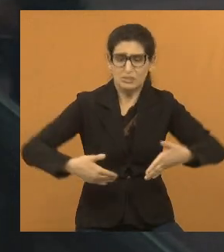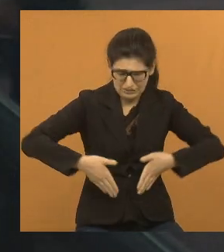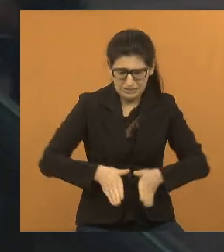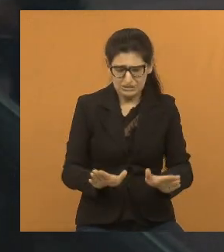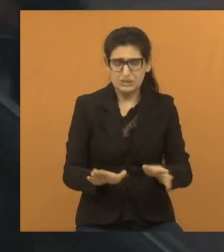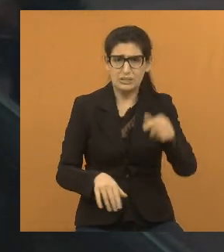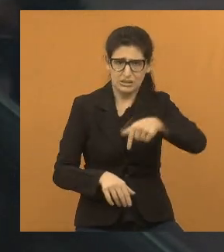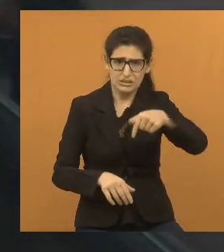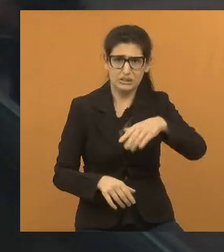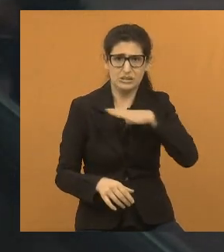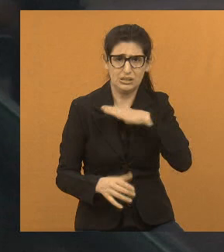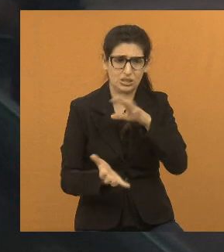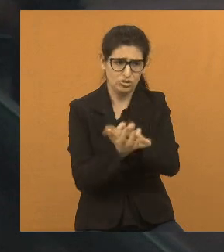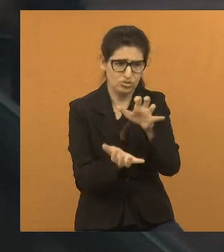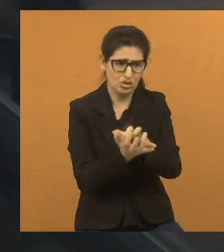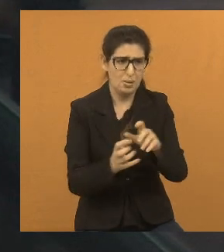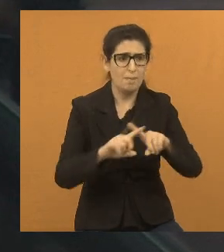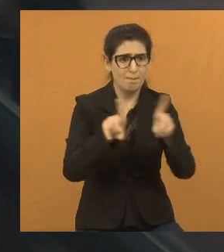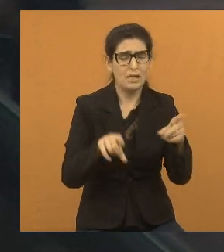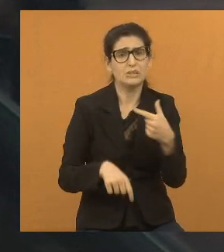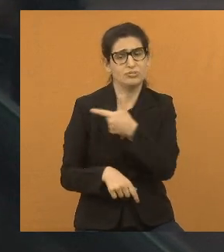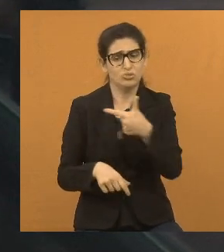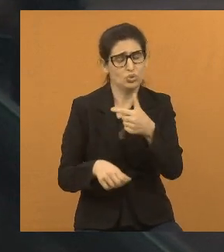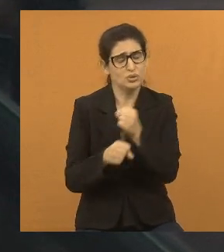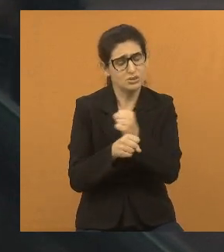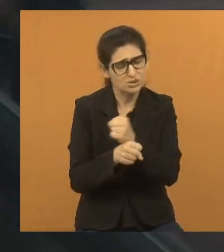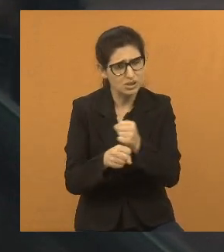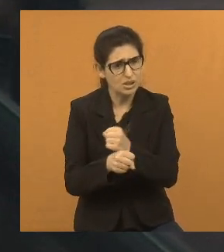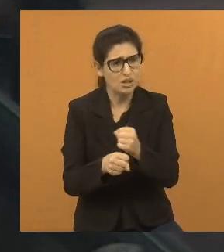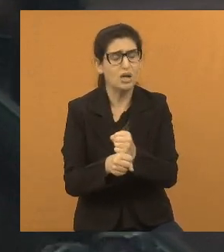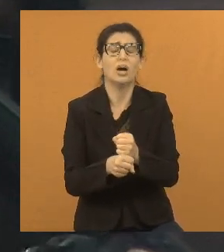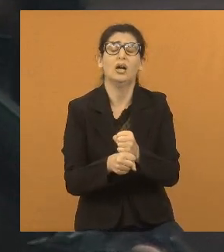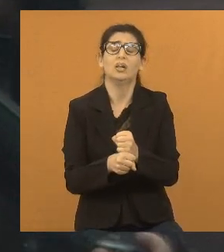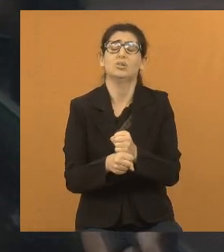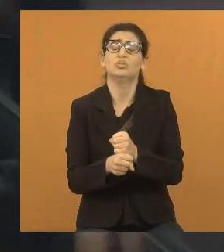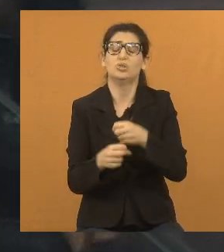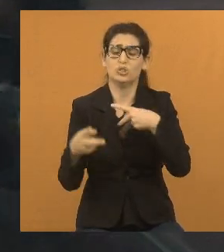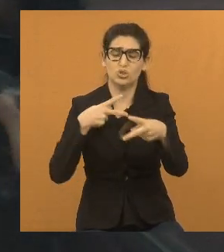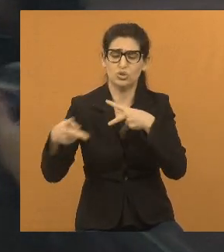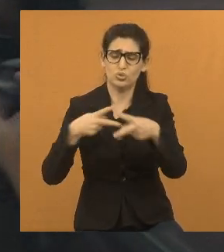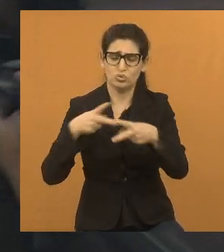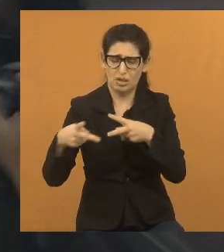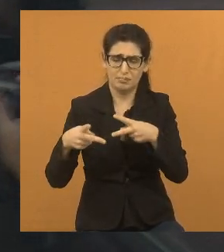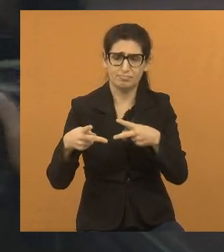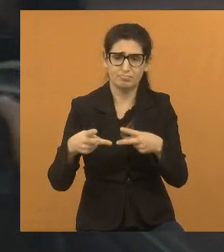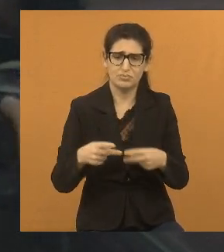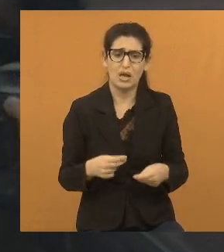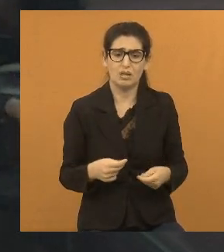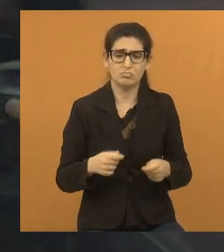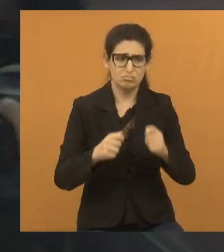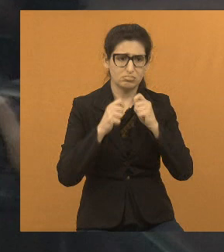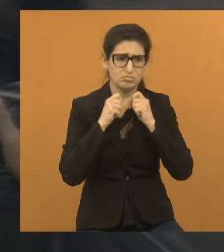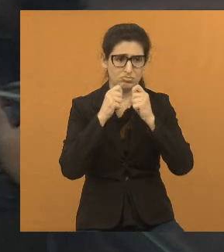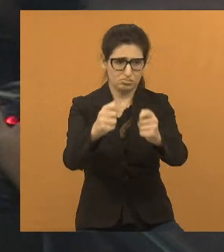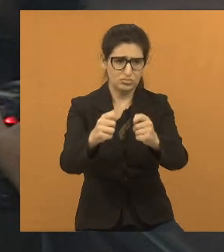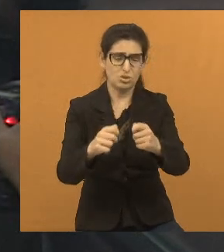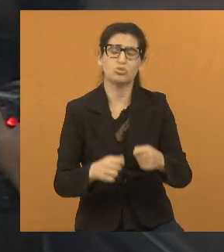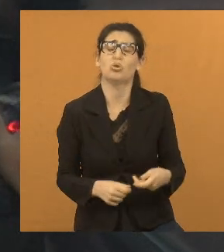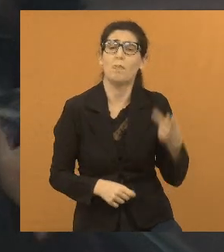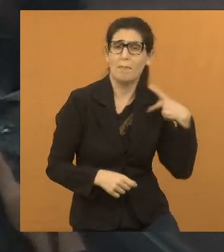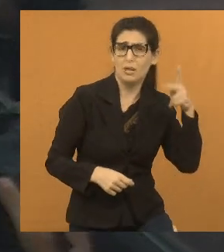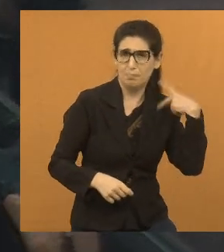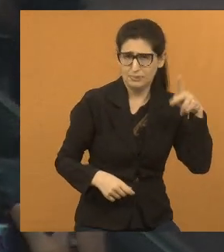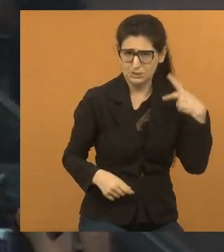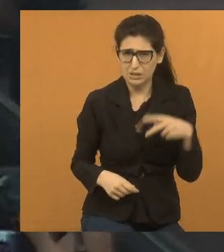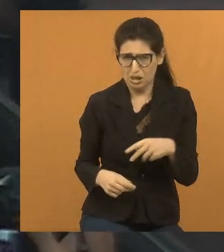Jacareí, mas estou há 22 anos em São José. Sou assistente parlamentar lá em São José. E voltei a morar em Jacareí há 3 anos. Sou